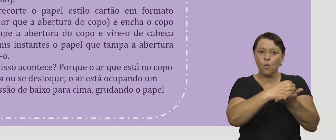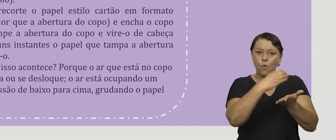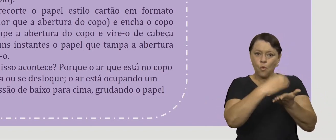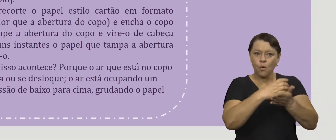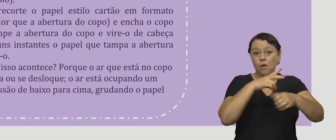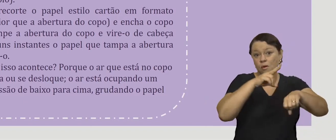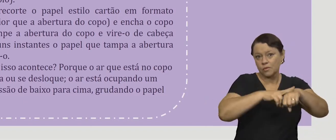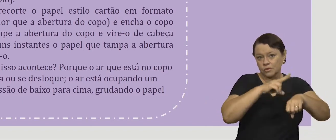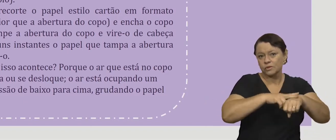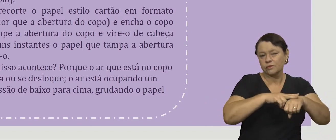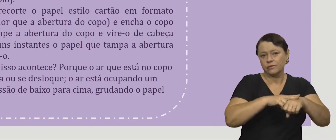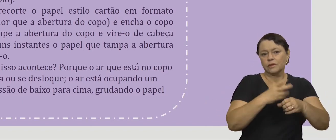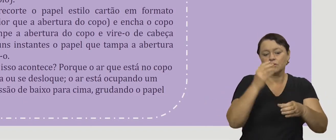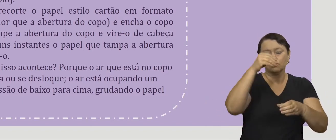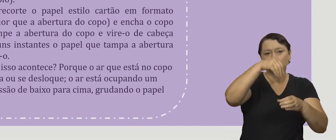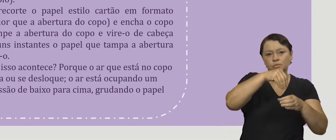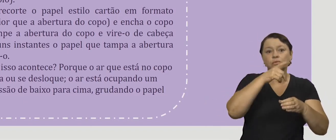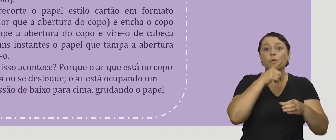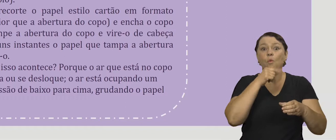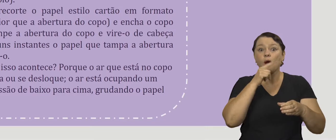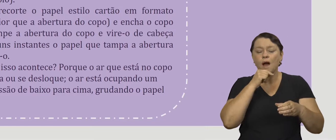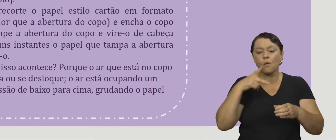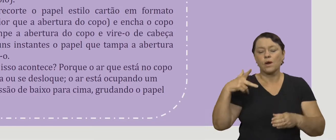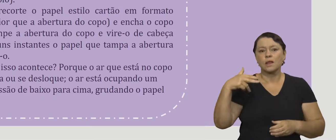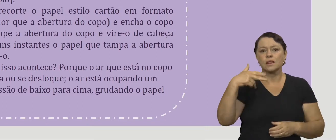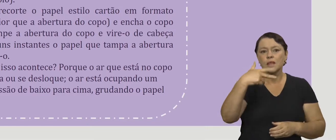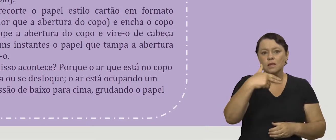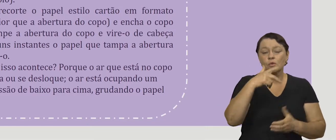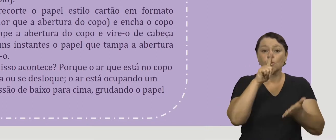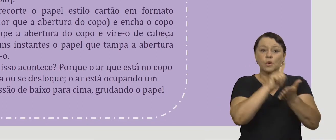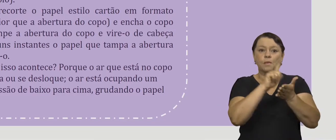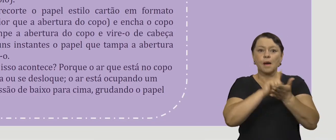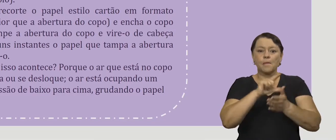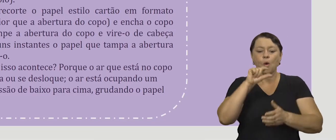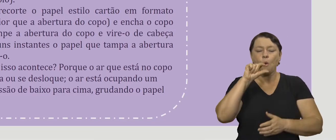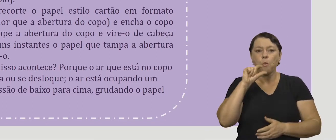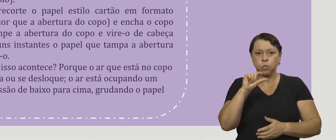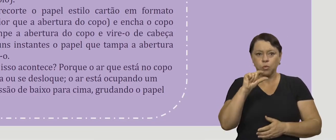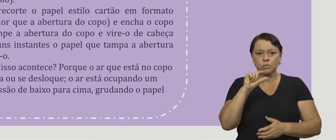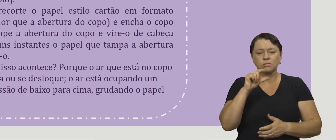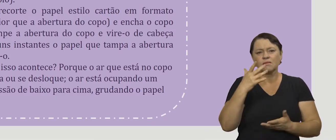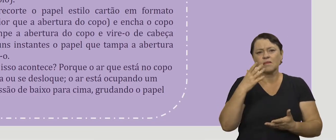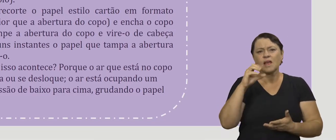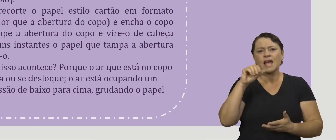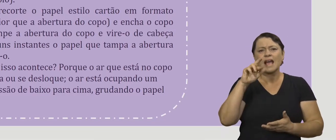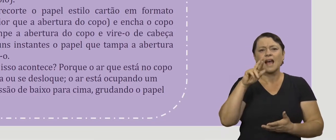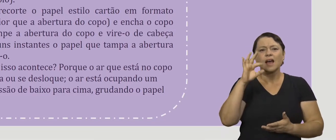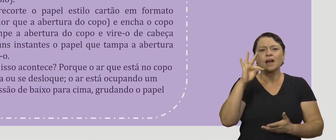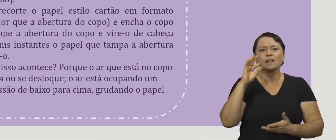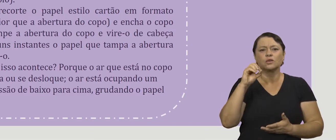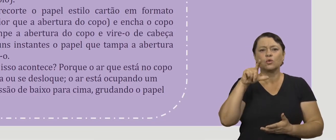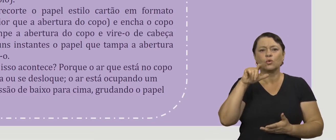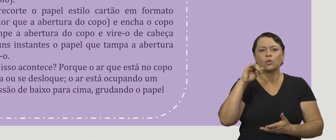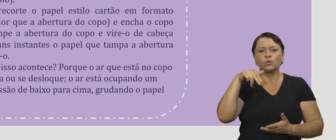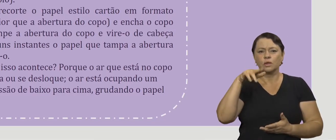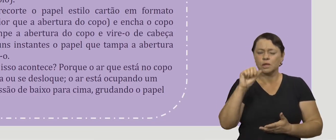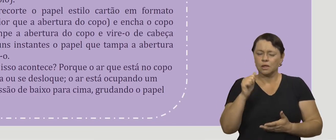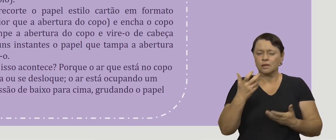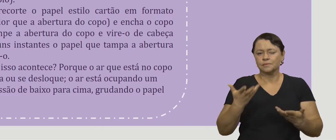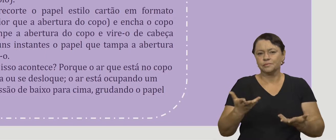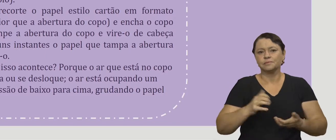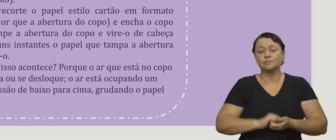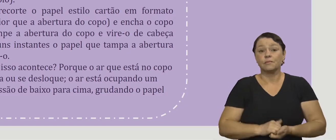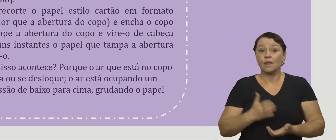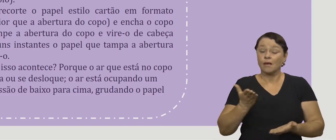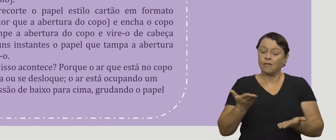vidro transparente com água, tesoura e papel estilo cartão, cartolina, por exemplo. Agora, mão